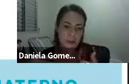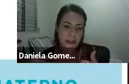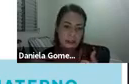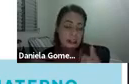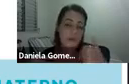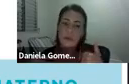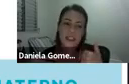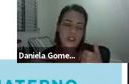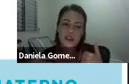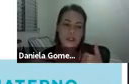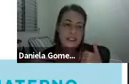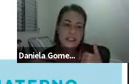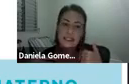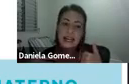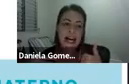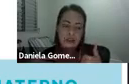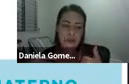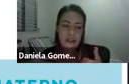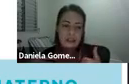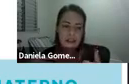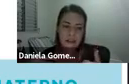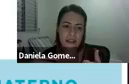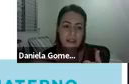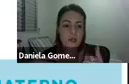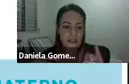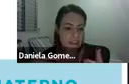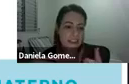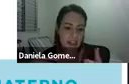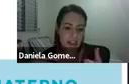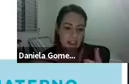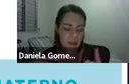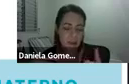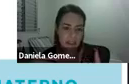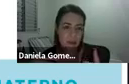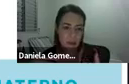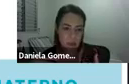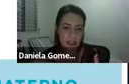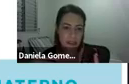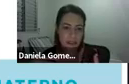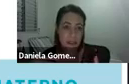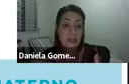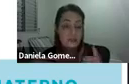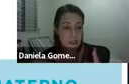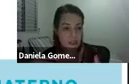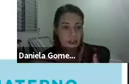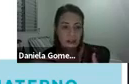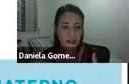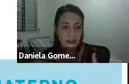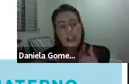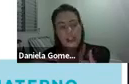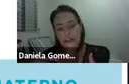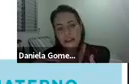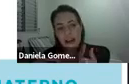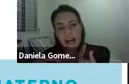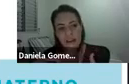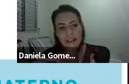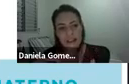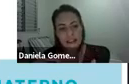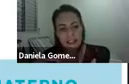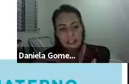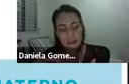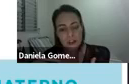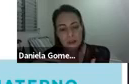sede do bebê. Por isso, não precisa dar água para a criança quando você está amamentando no peito. O seu leite já tem a